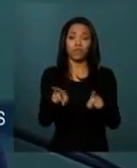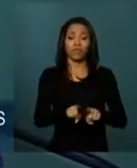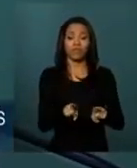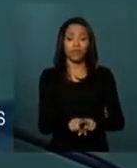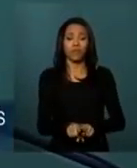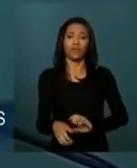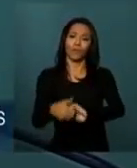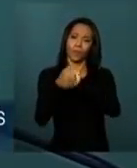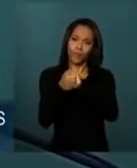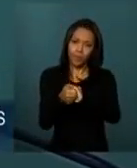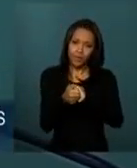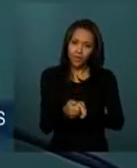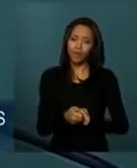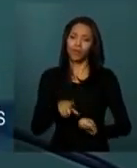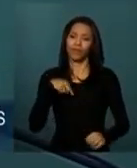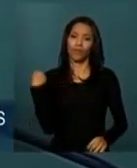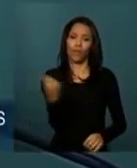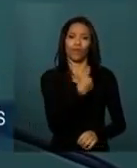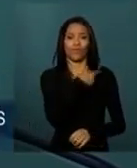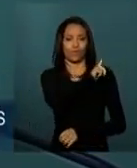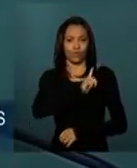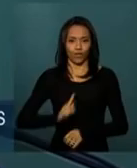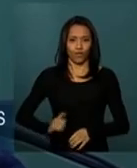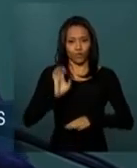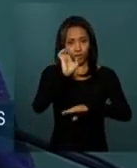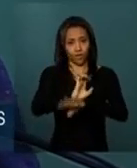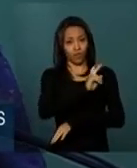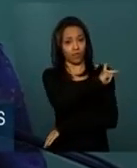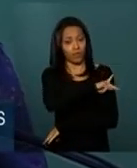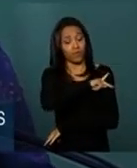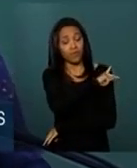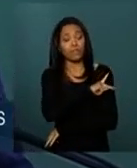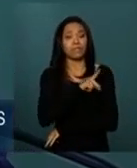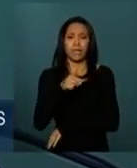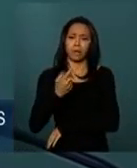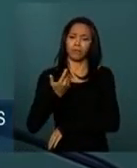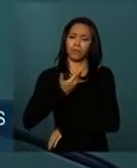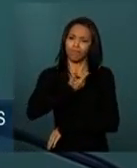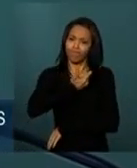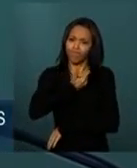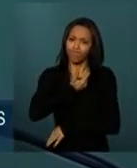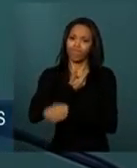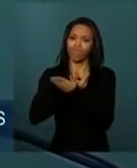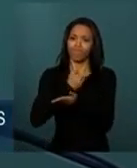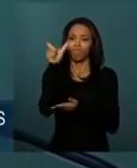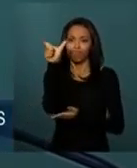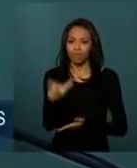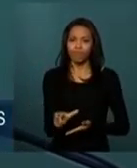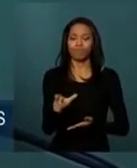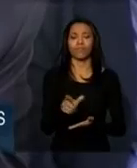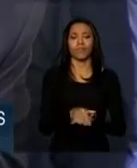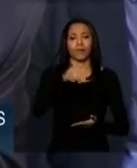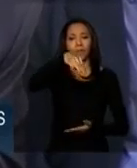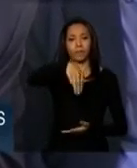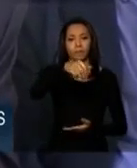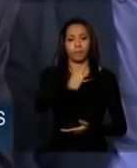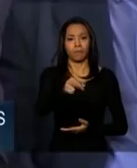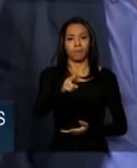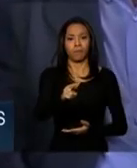nosso governador do Piauí, um parceiro, que é o Wilson Martins.